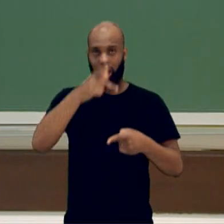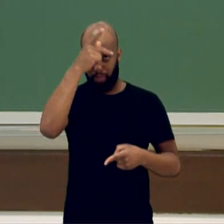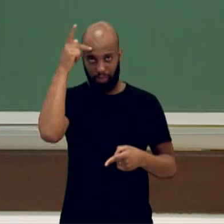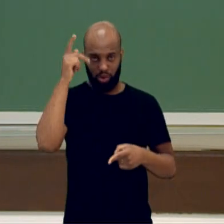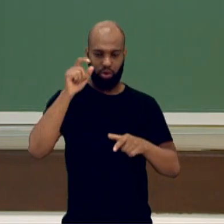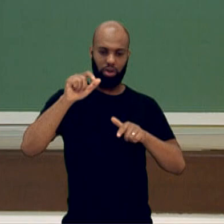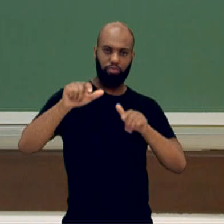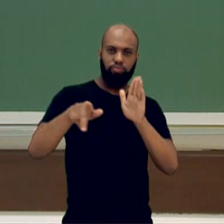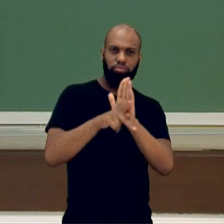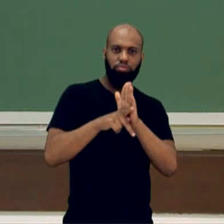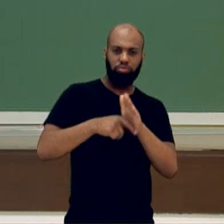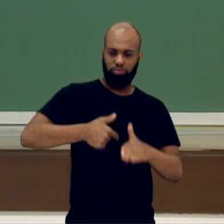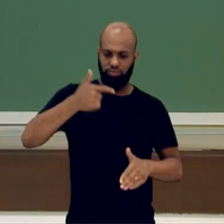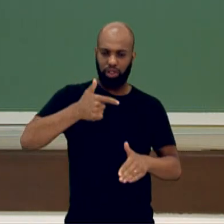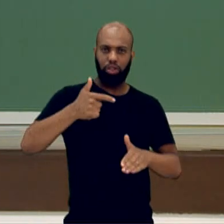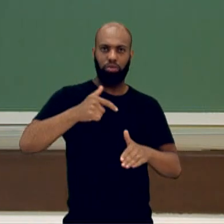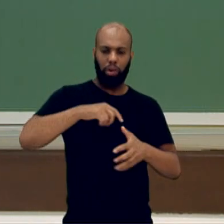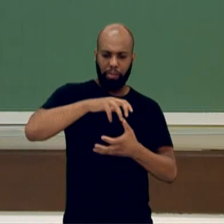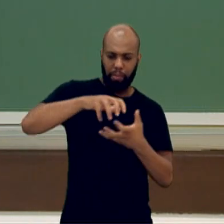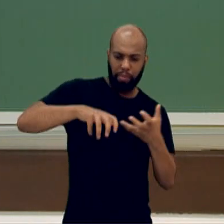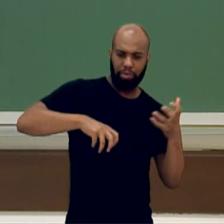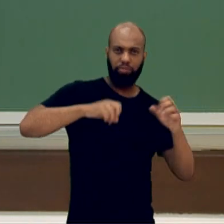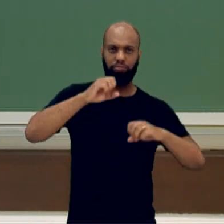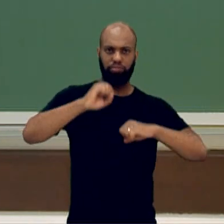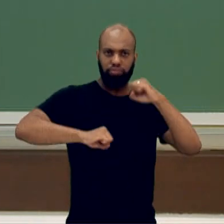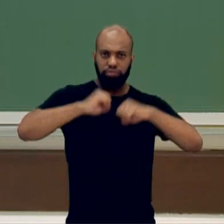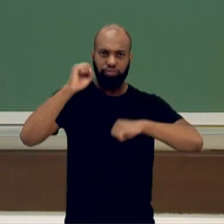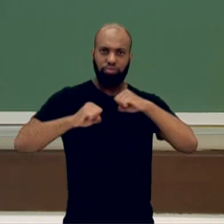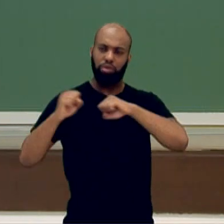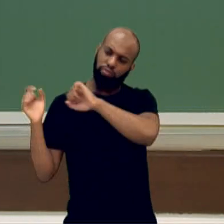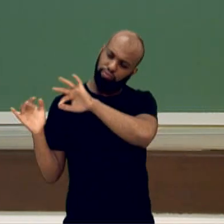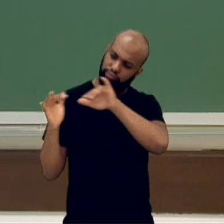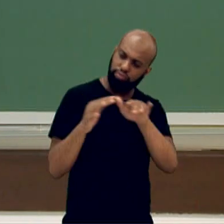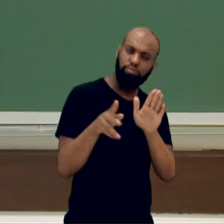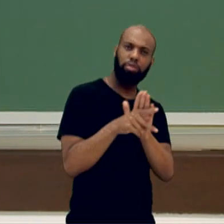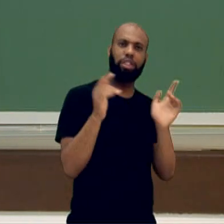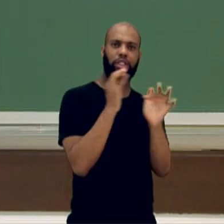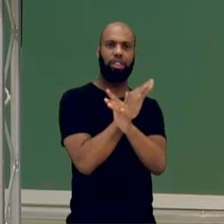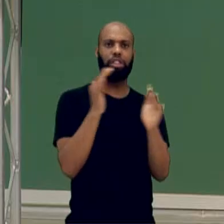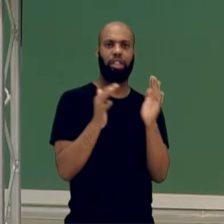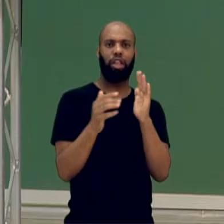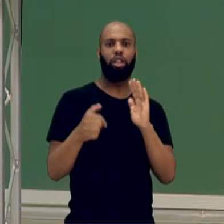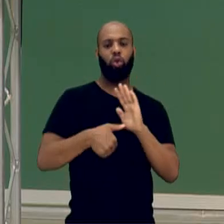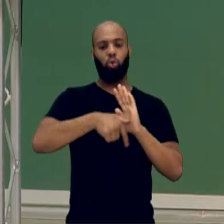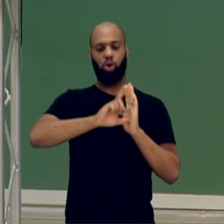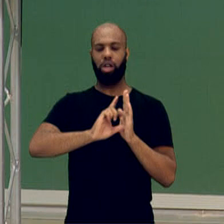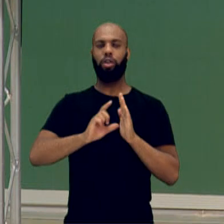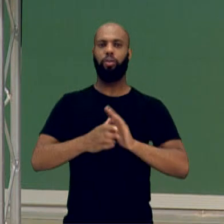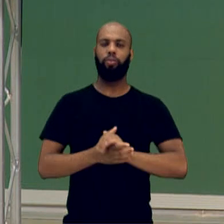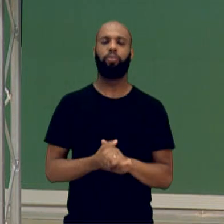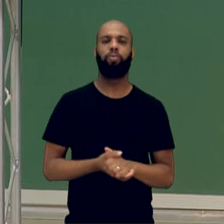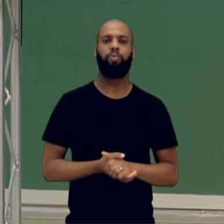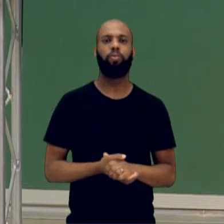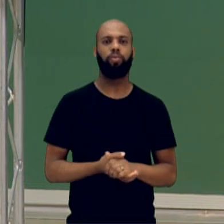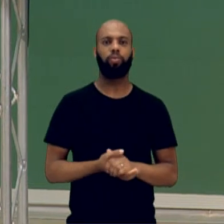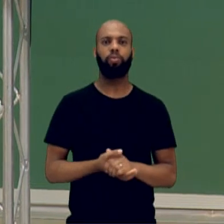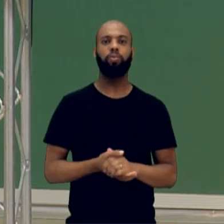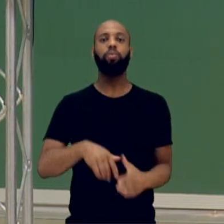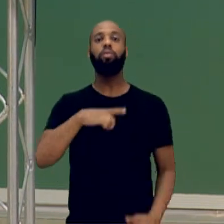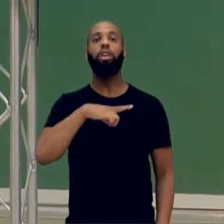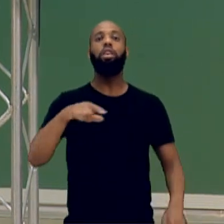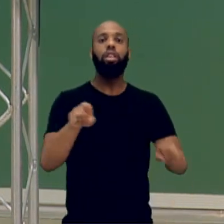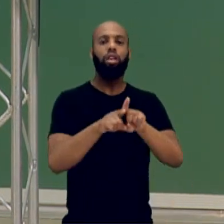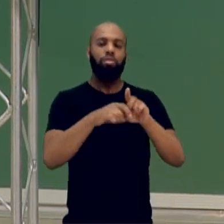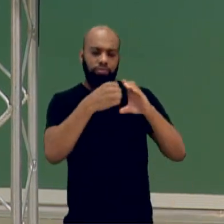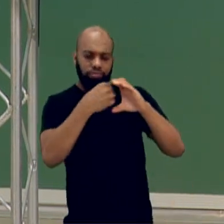Industrial se aglomerasse em maior quantidade em centros urbanos do que na primeira, ok? Aí nós temos